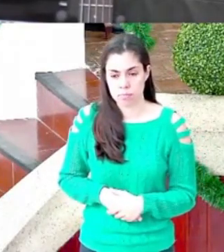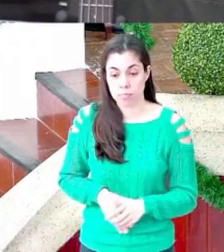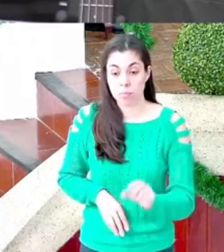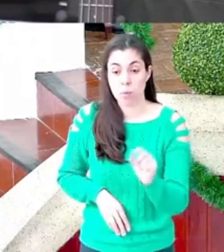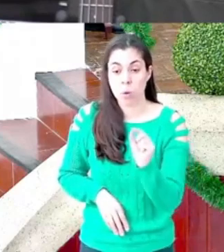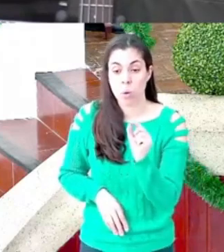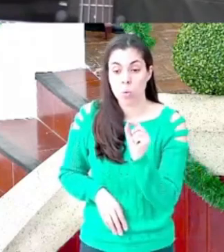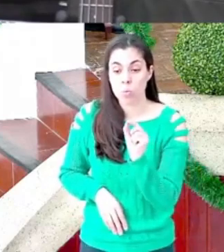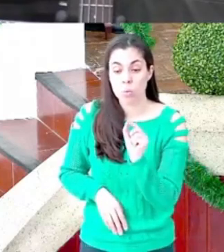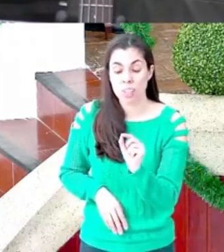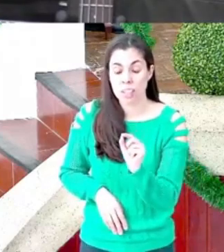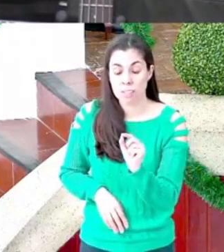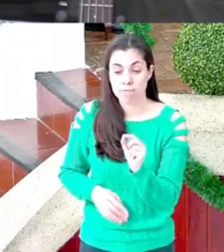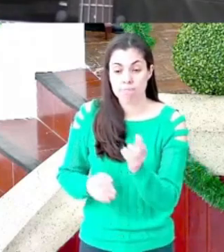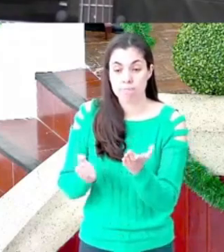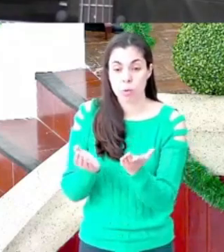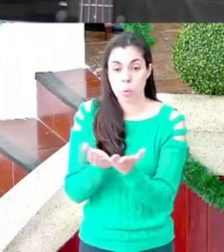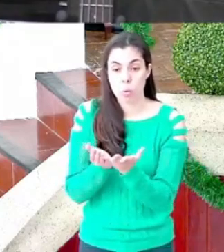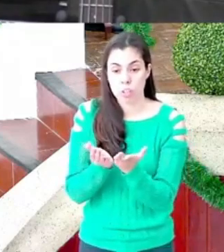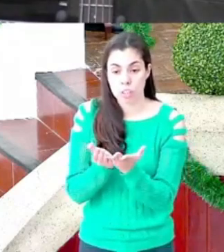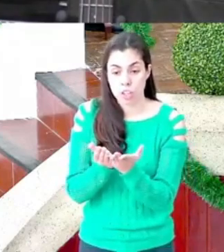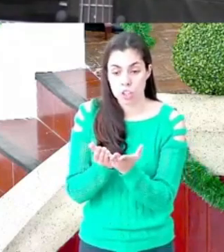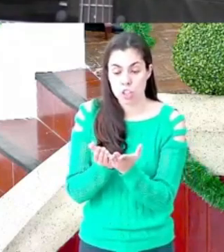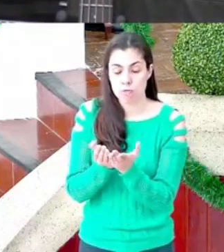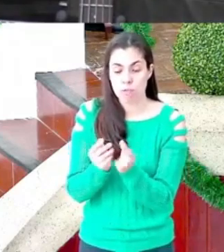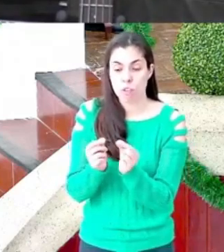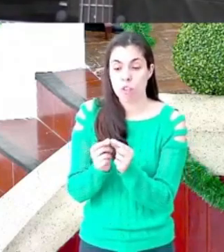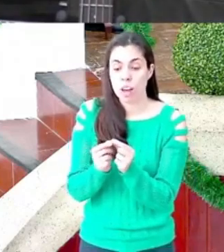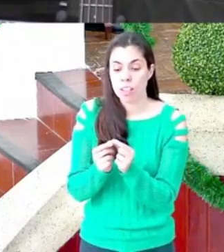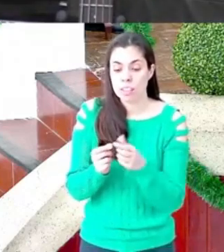crente é tentado a fazer diante da perseguição?